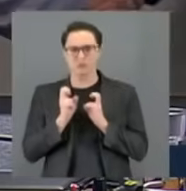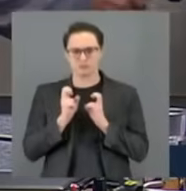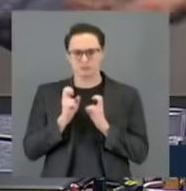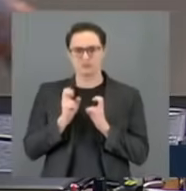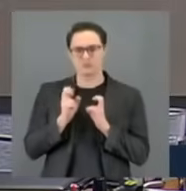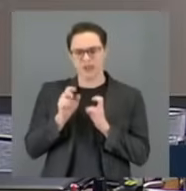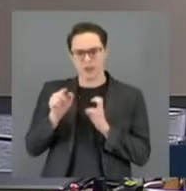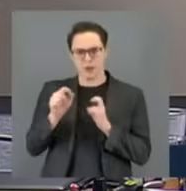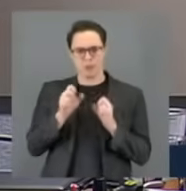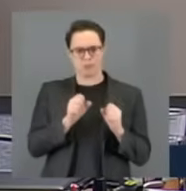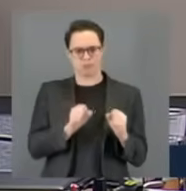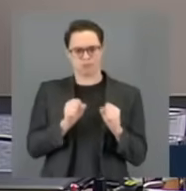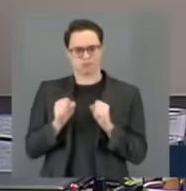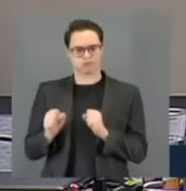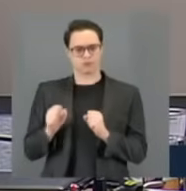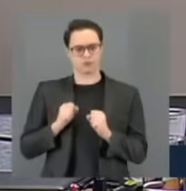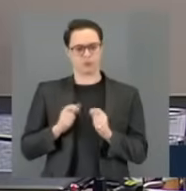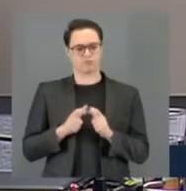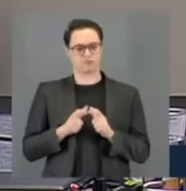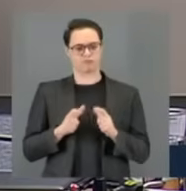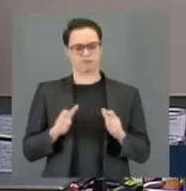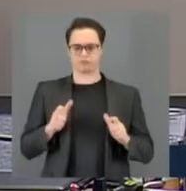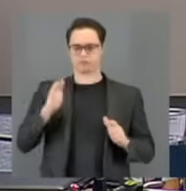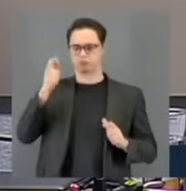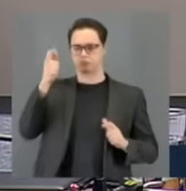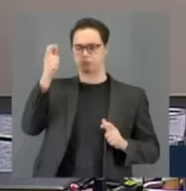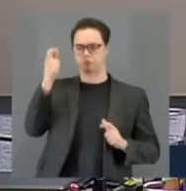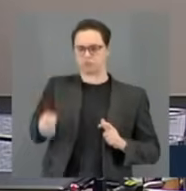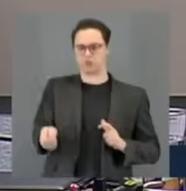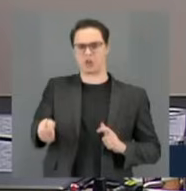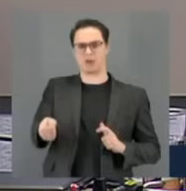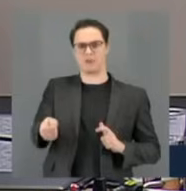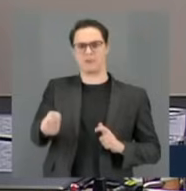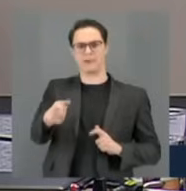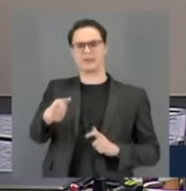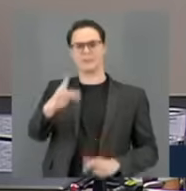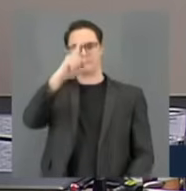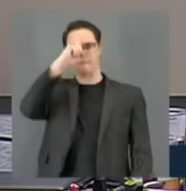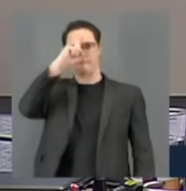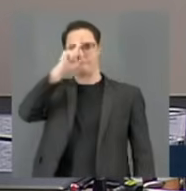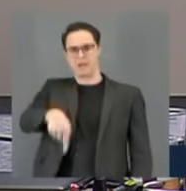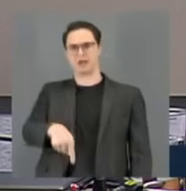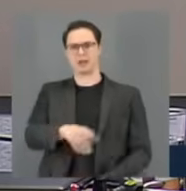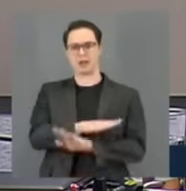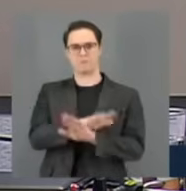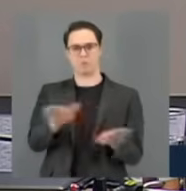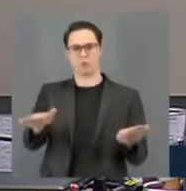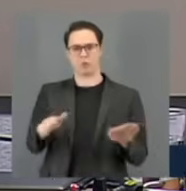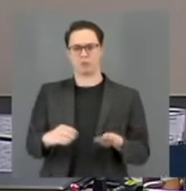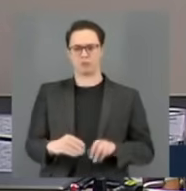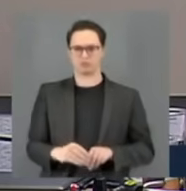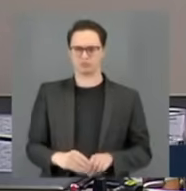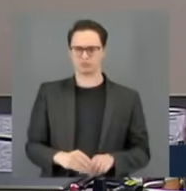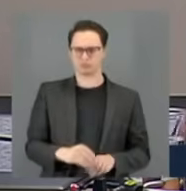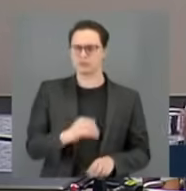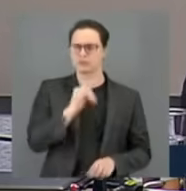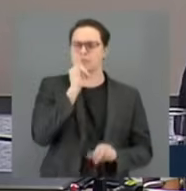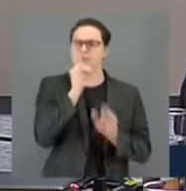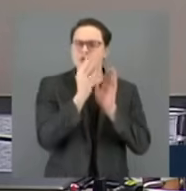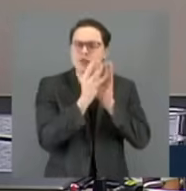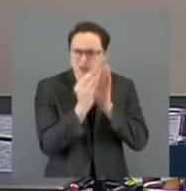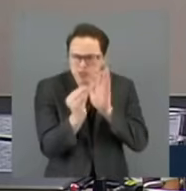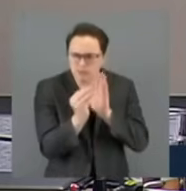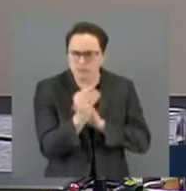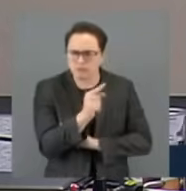significativamente o seu poder e aplicado medidas autoritárias. Um exemplo que